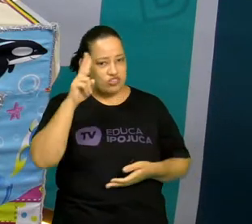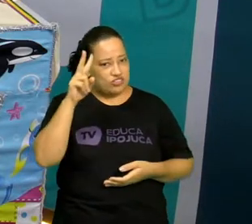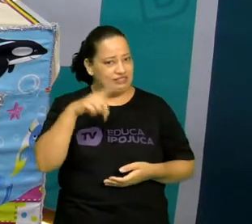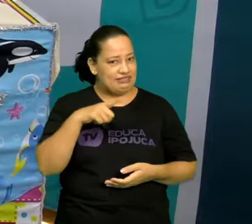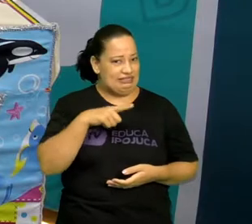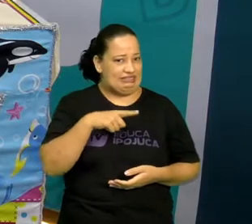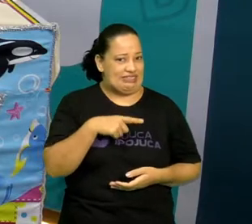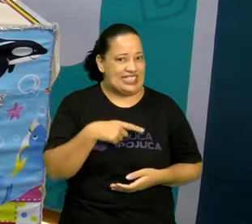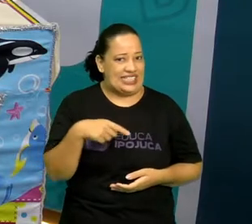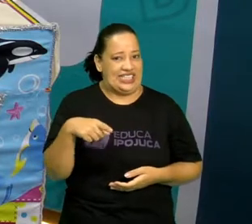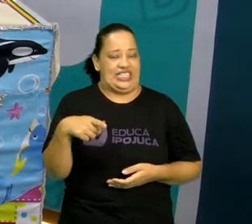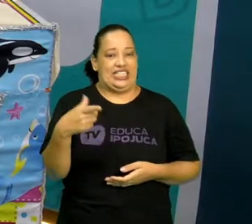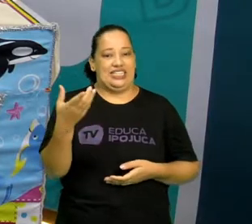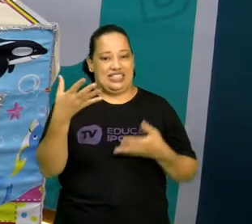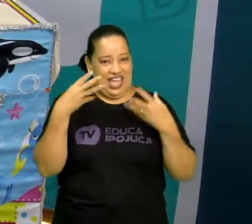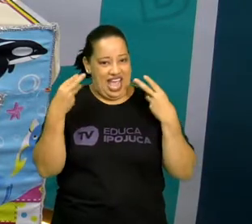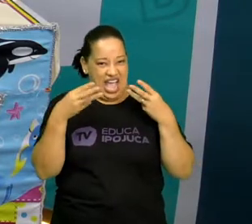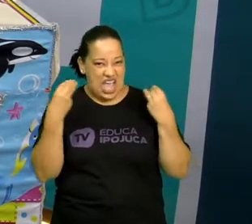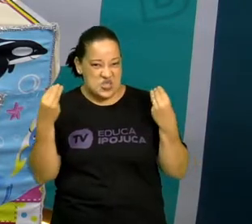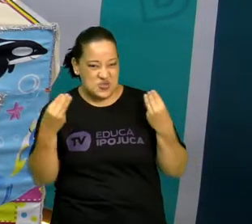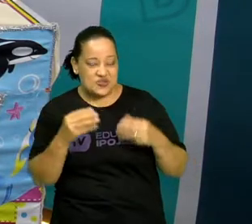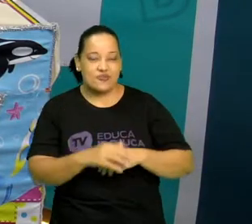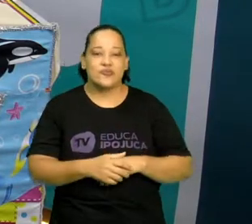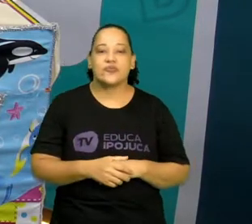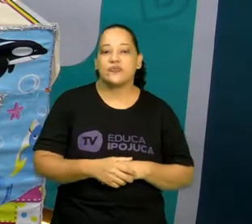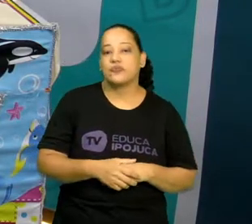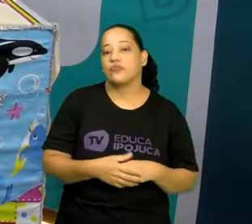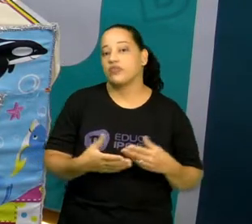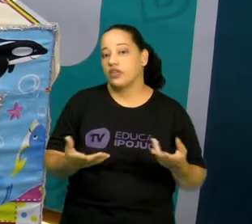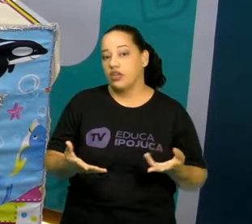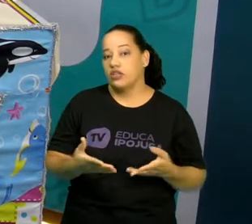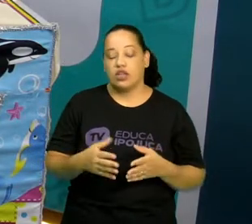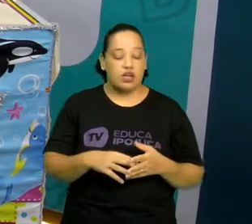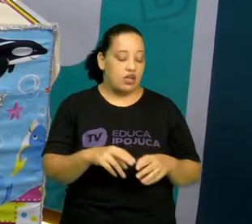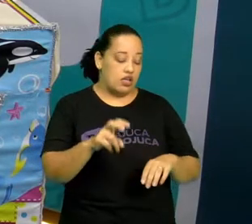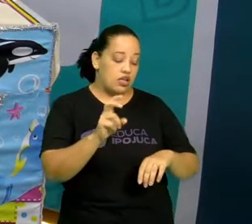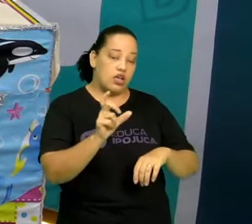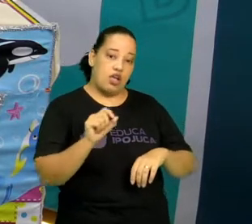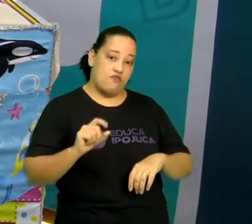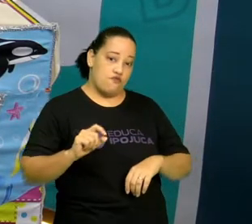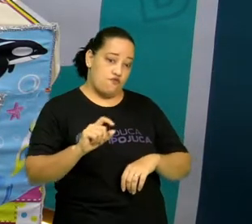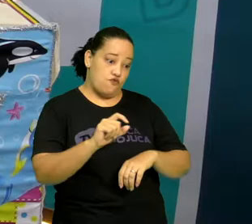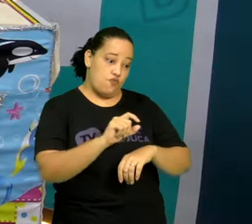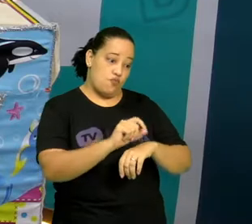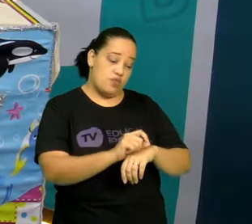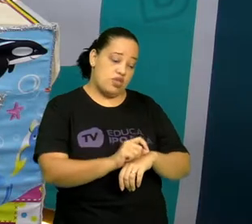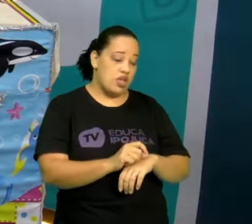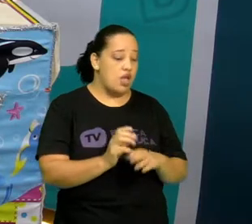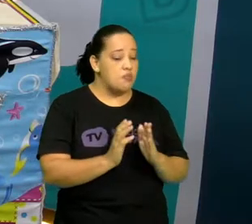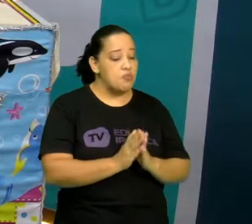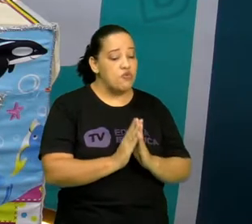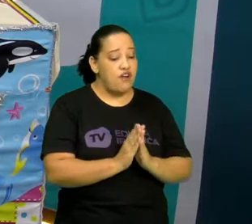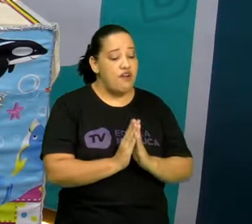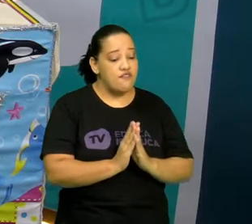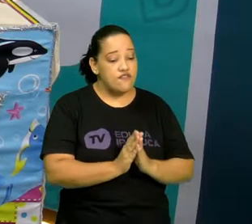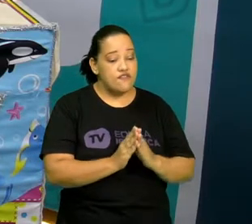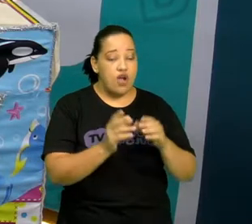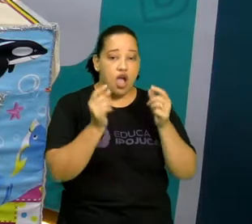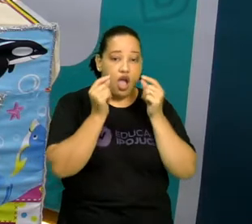Vamos ver, né? Então, a formiga pede para que o rato solte seus pés,